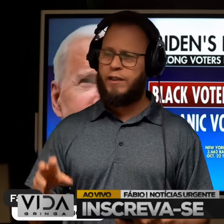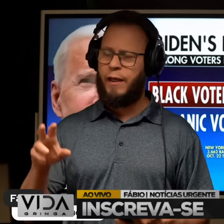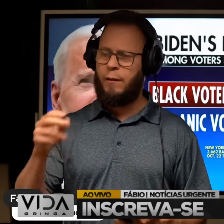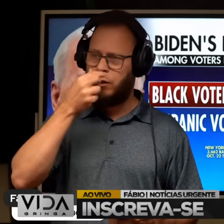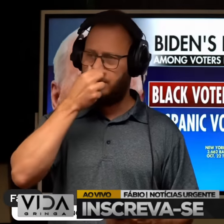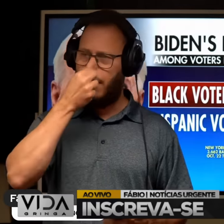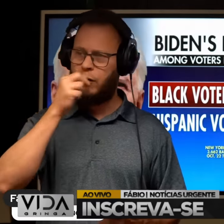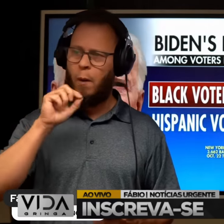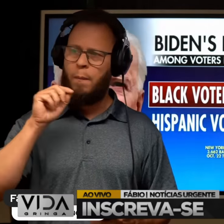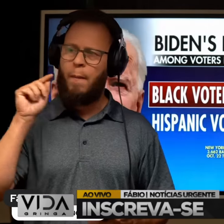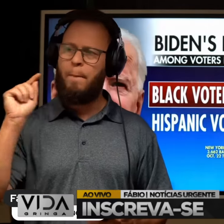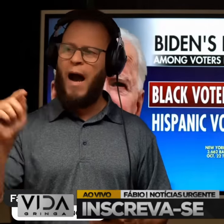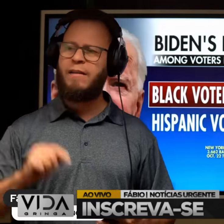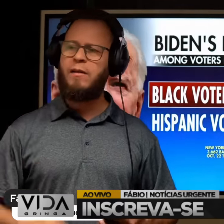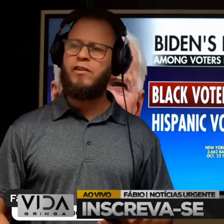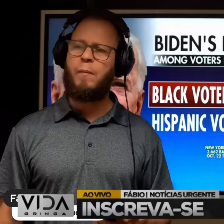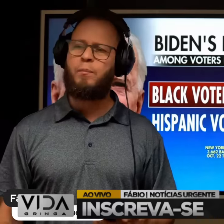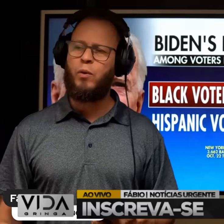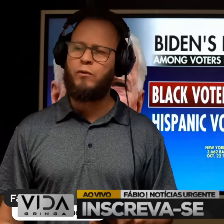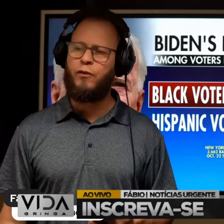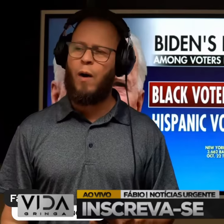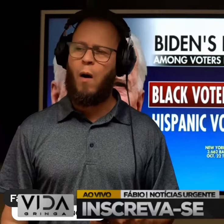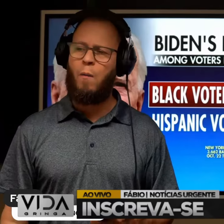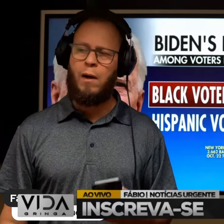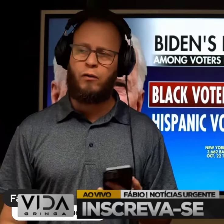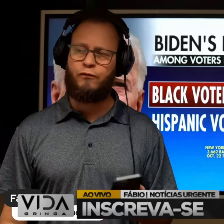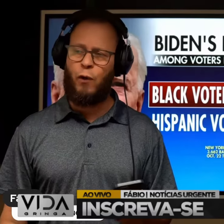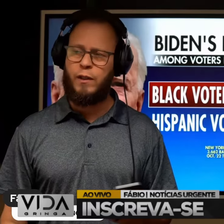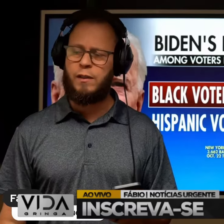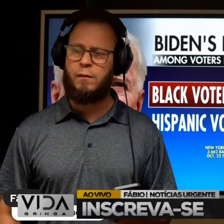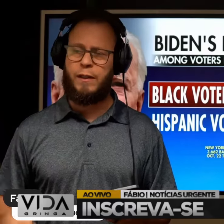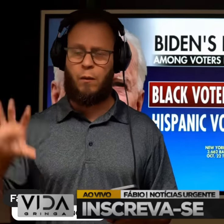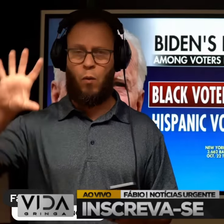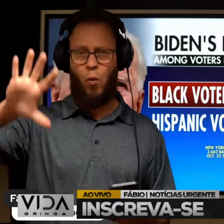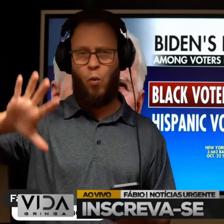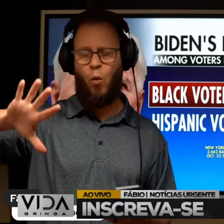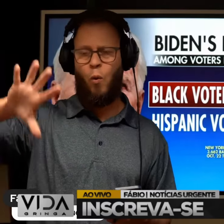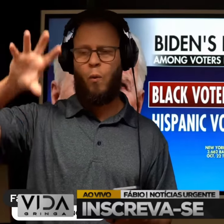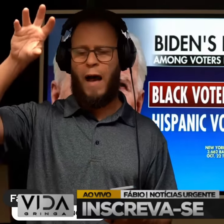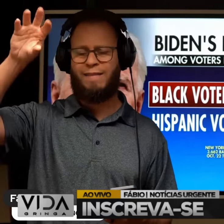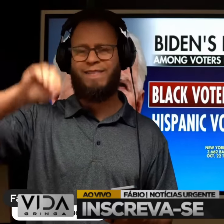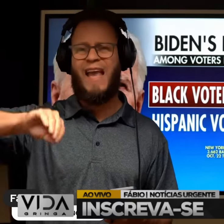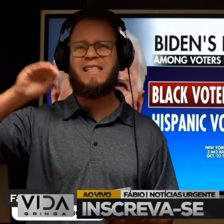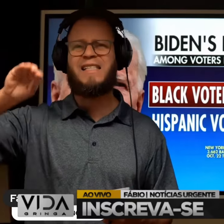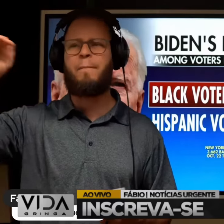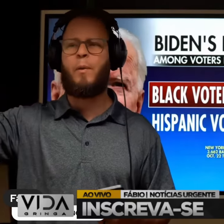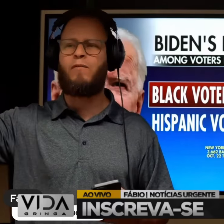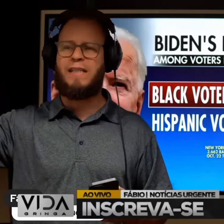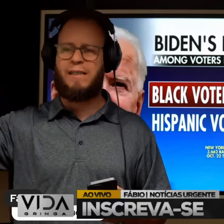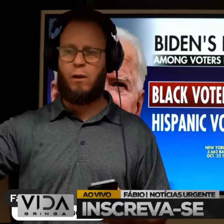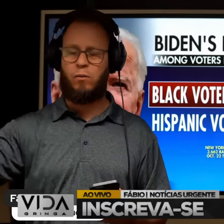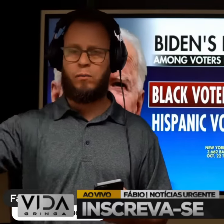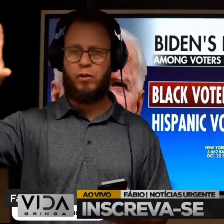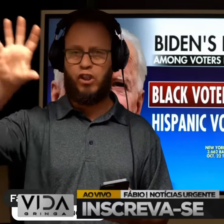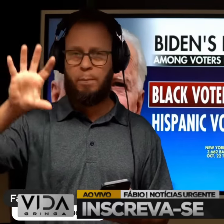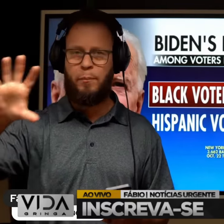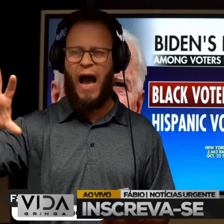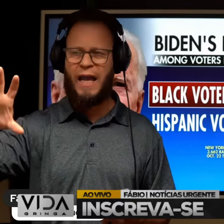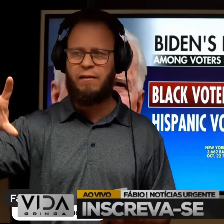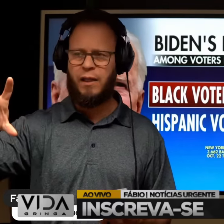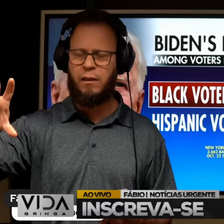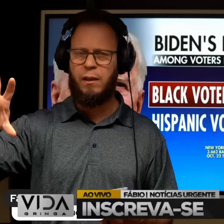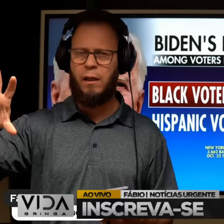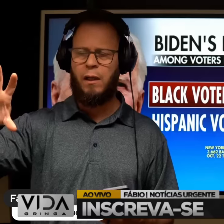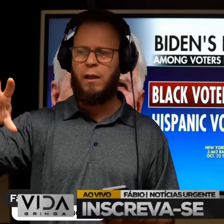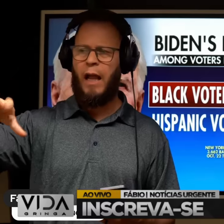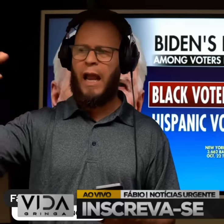Nós temos aqui, ó. Biden disapproval among voters. Entendeu? A desaprovação de